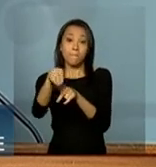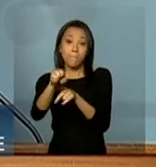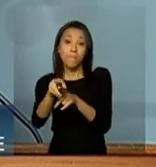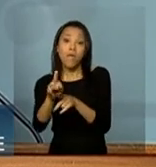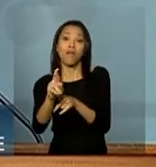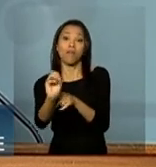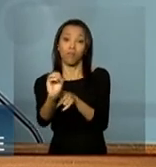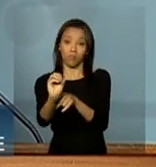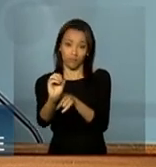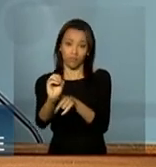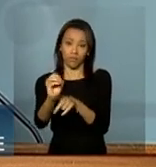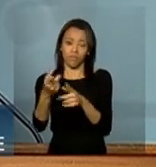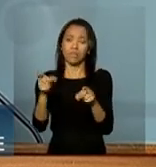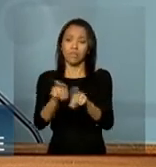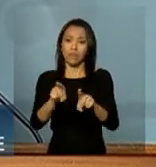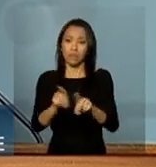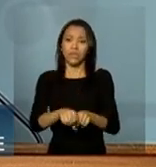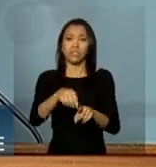e